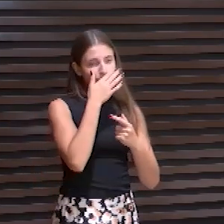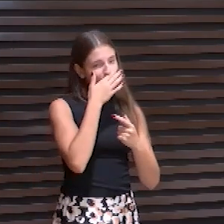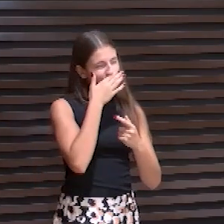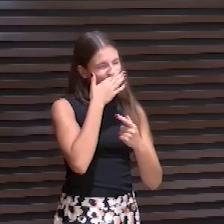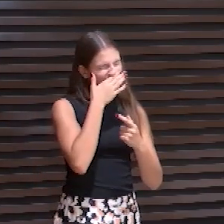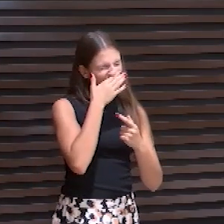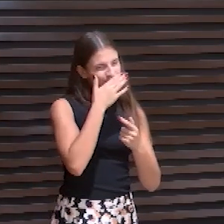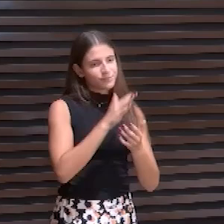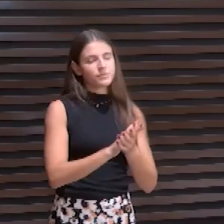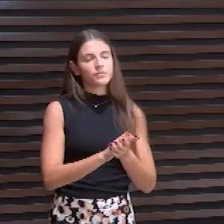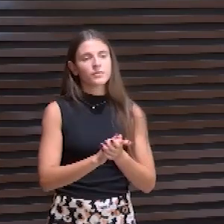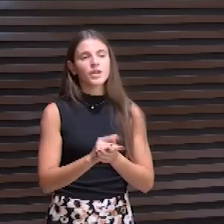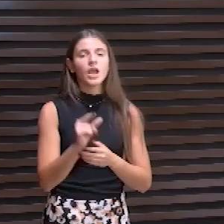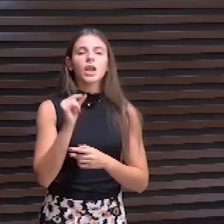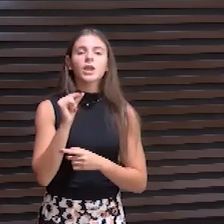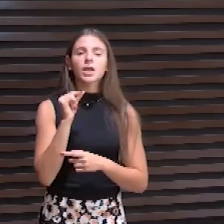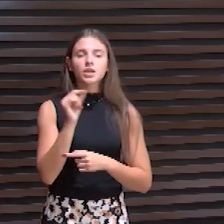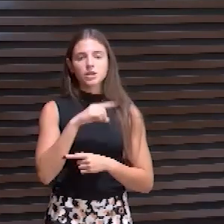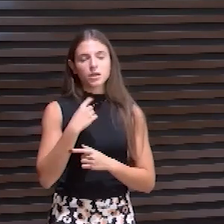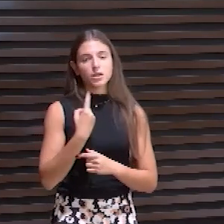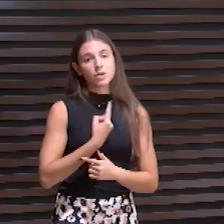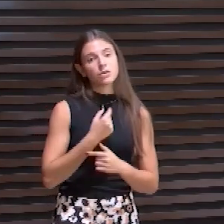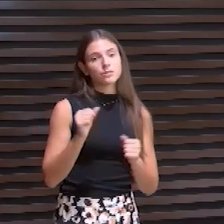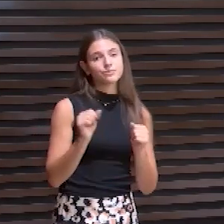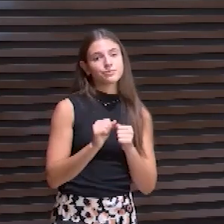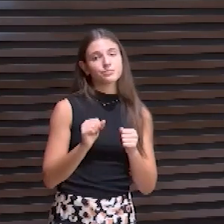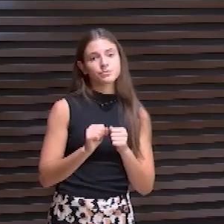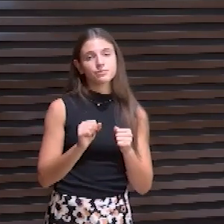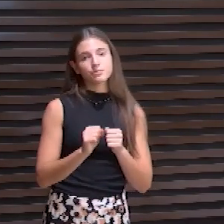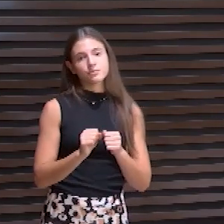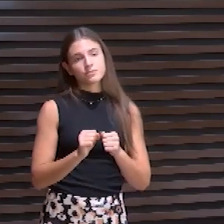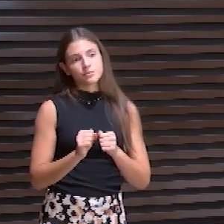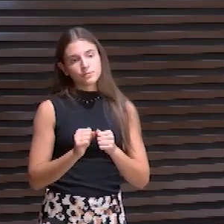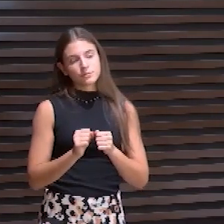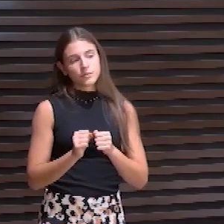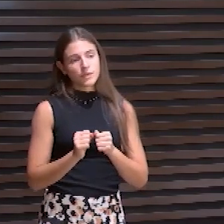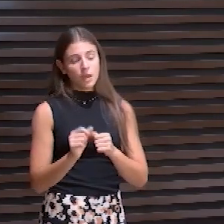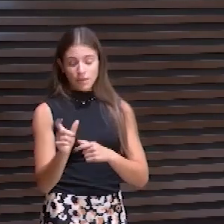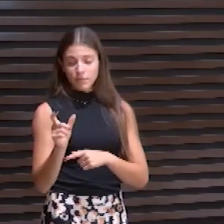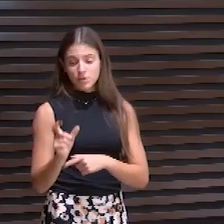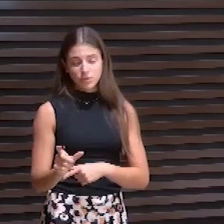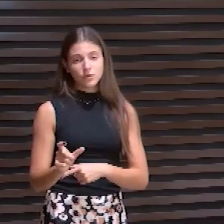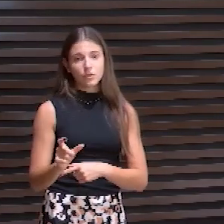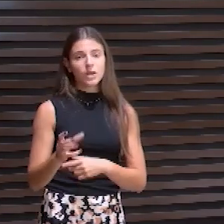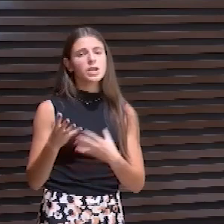E o que nós temos feito? A quem muito é dado, muito mais será cobrado.